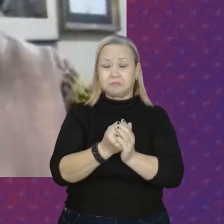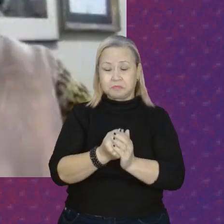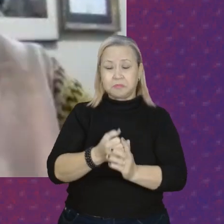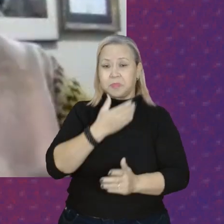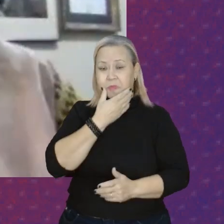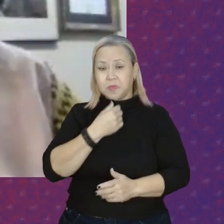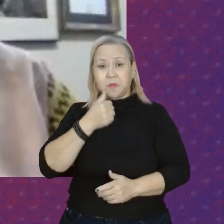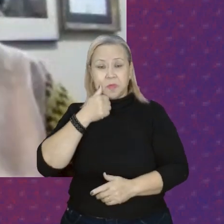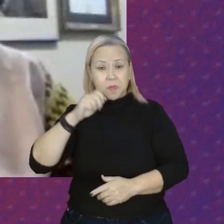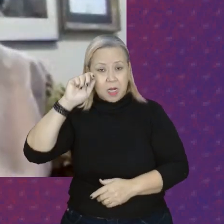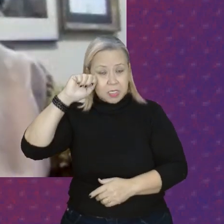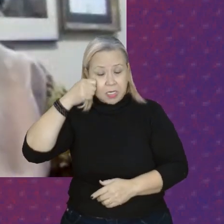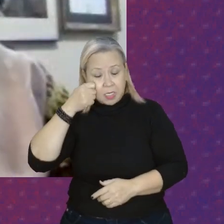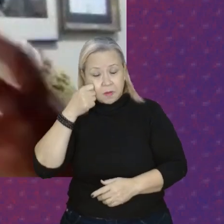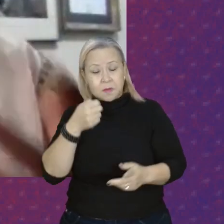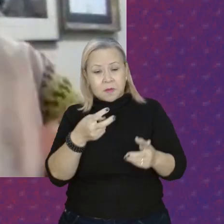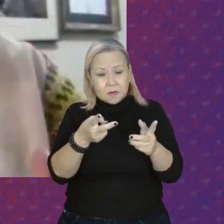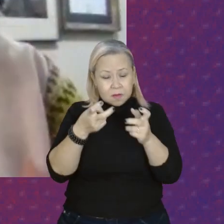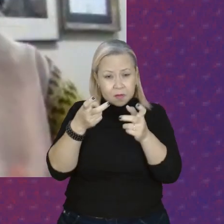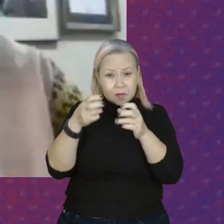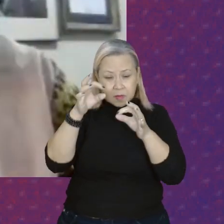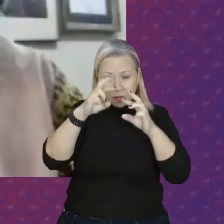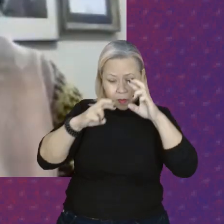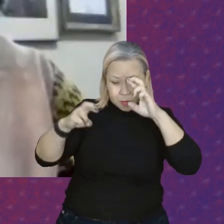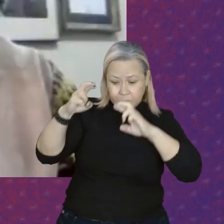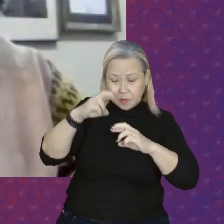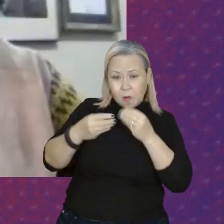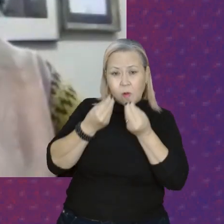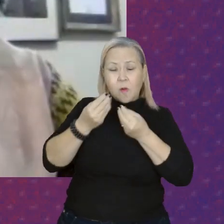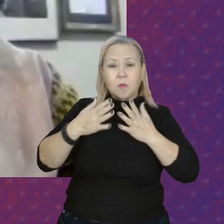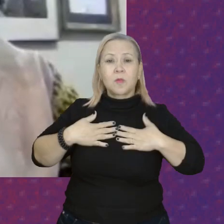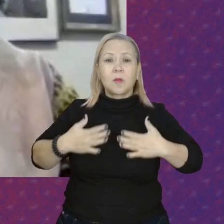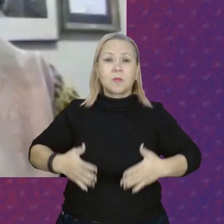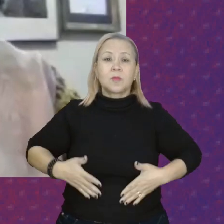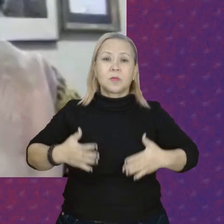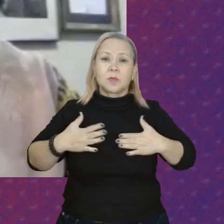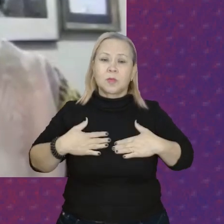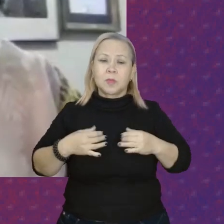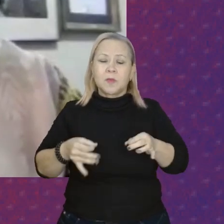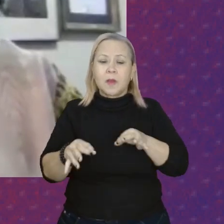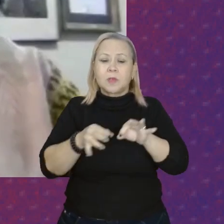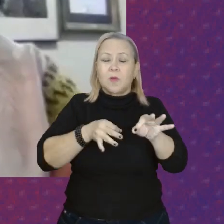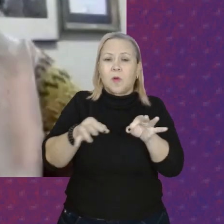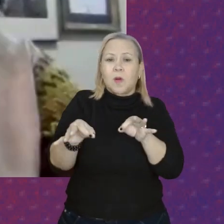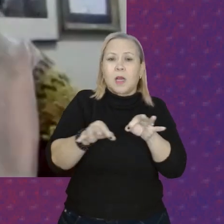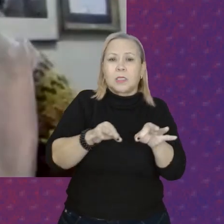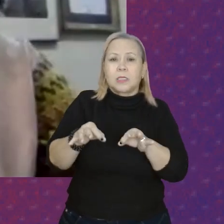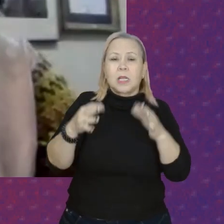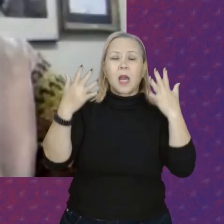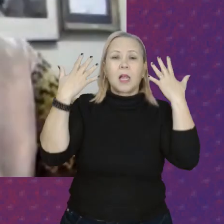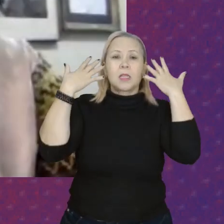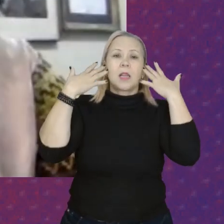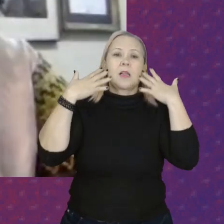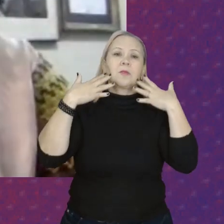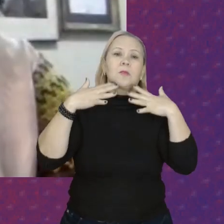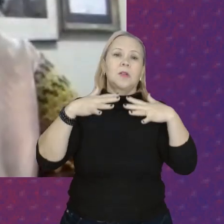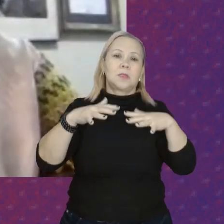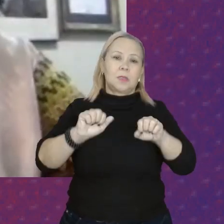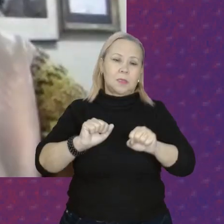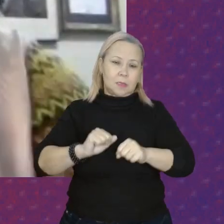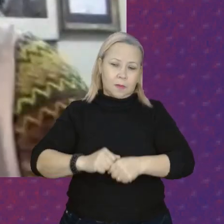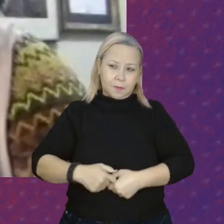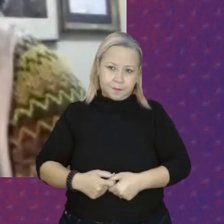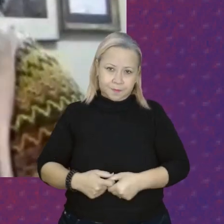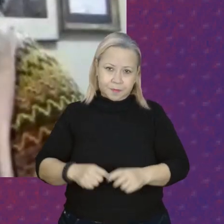e a gente observa como que os nossos corpos vai se construindo uma naturalização, né,